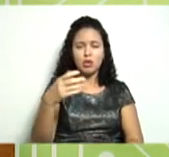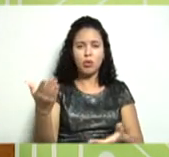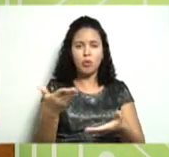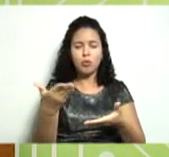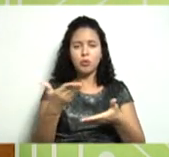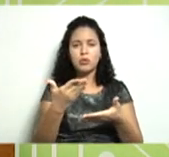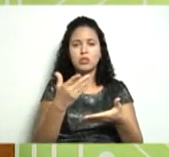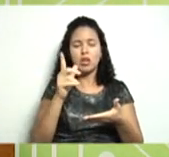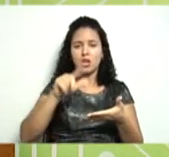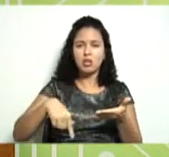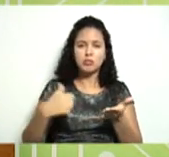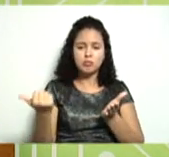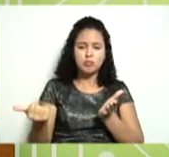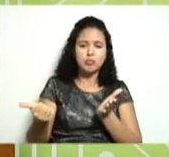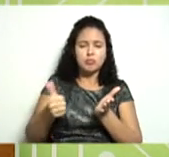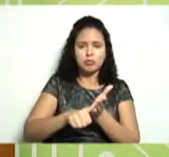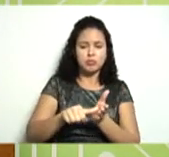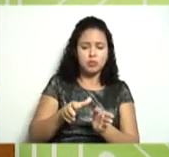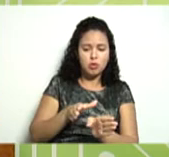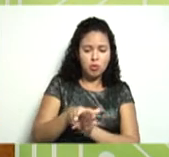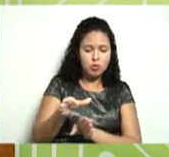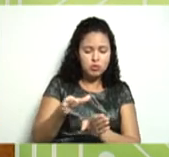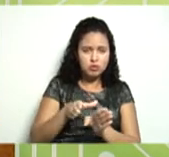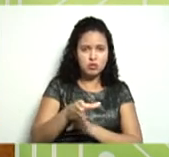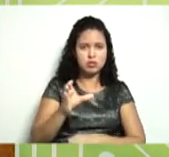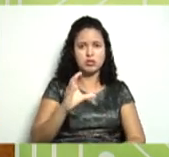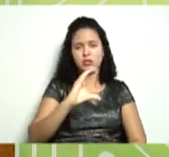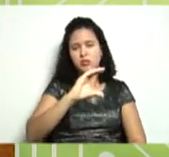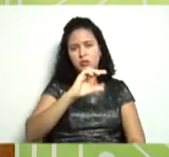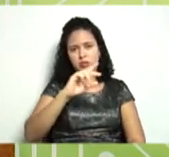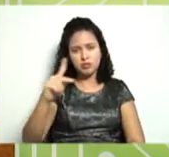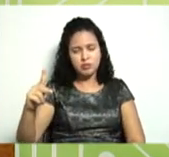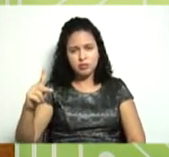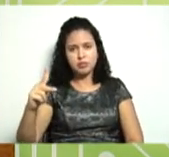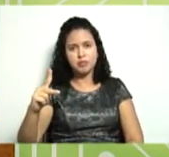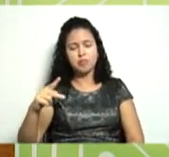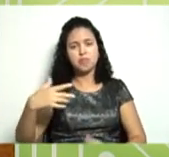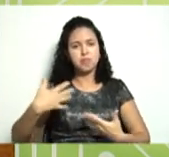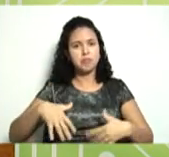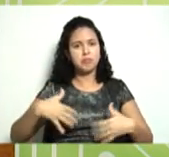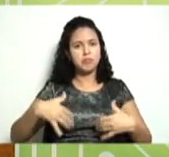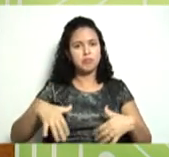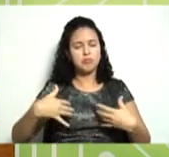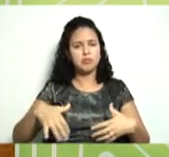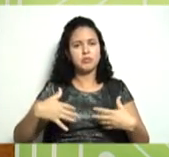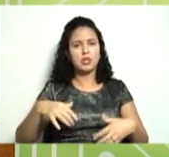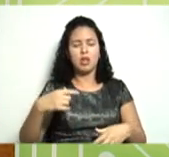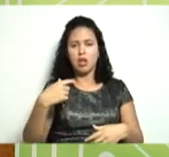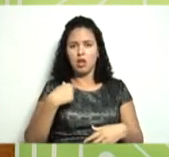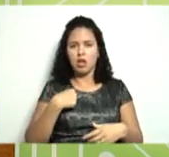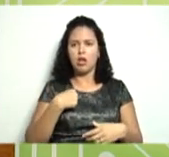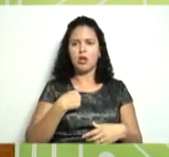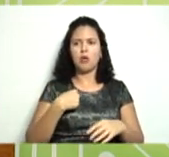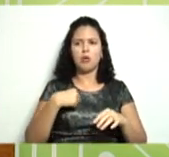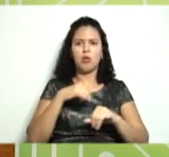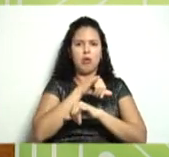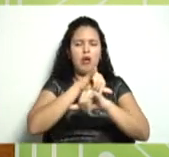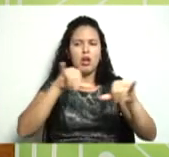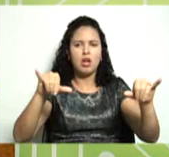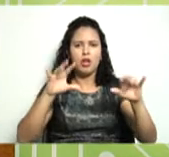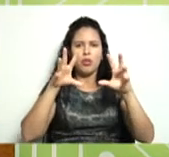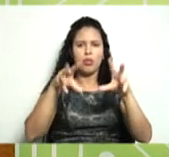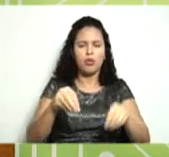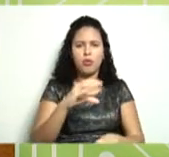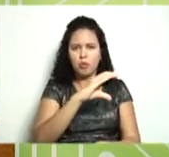faz parte do Conselho Fiscal da cooperativa. Pessoal, eu não estou aqui para fazer propaganda das cooperativas em que eles